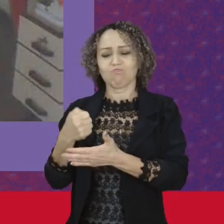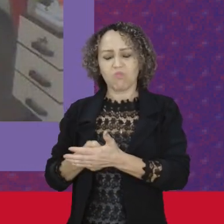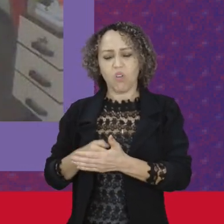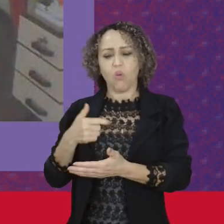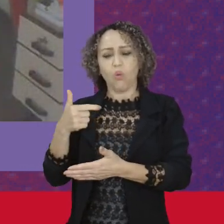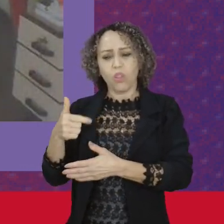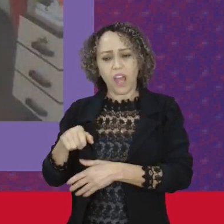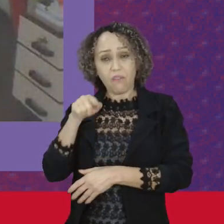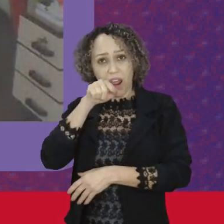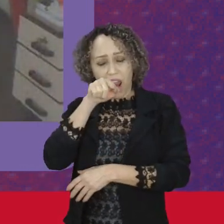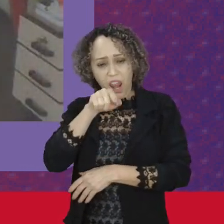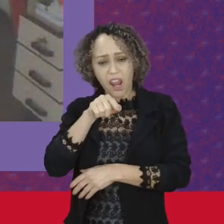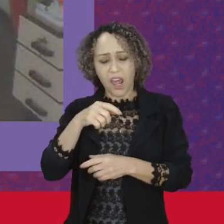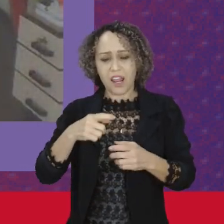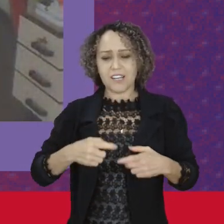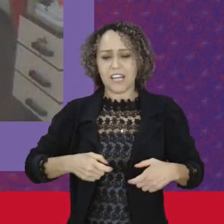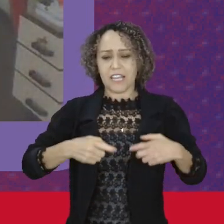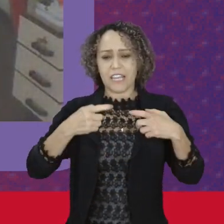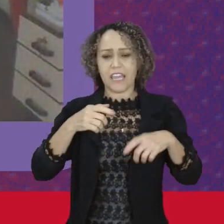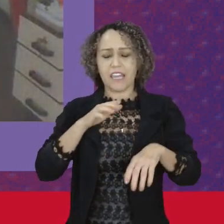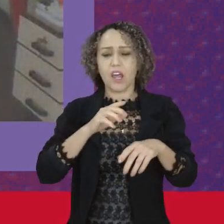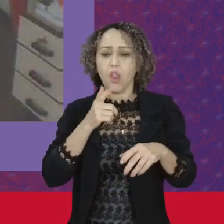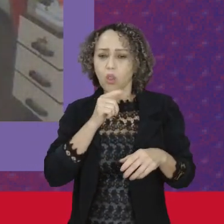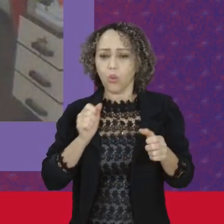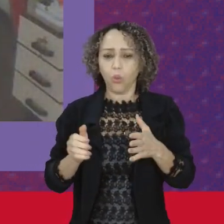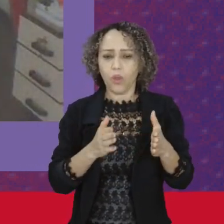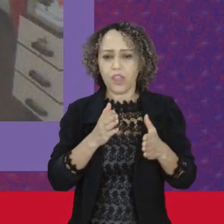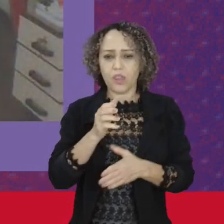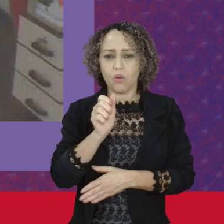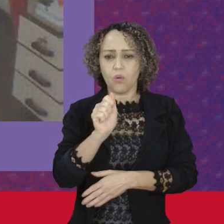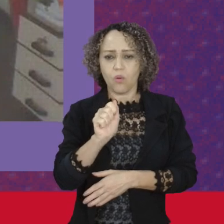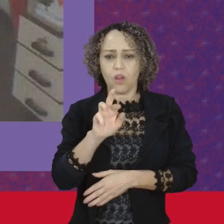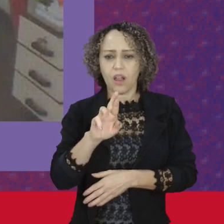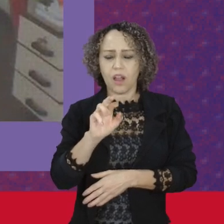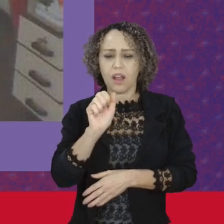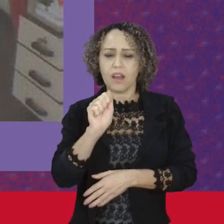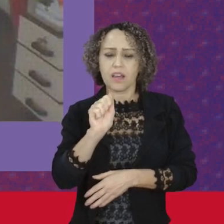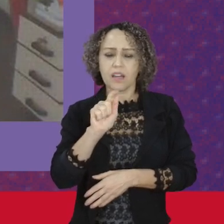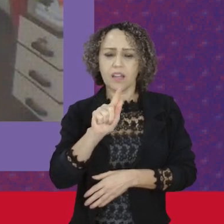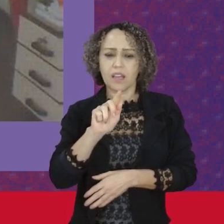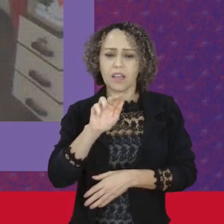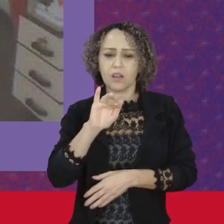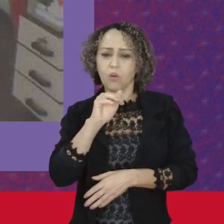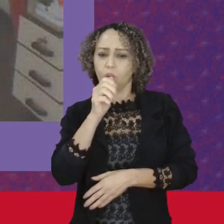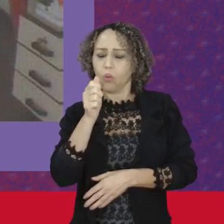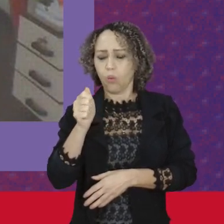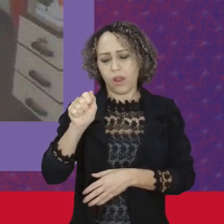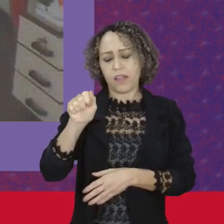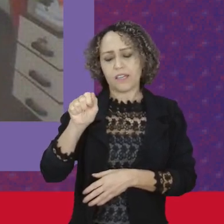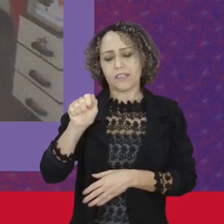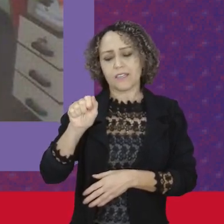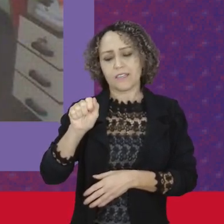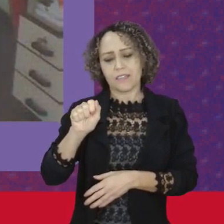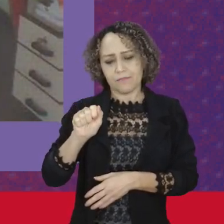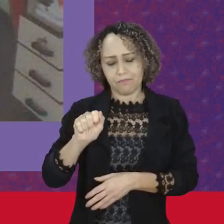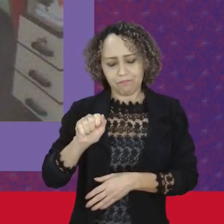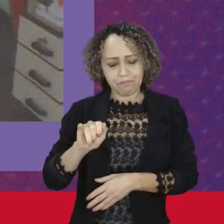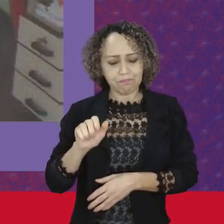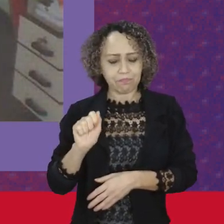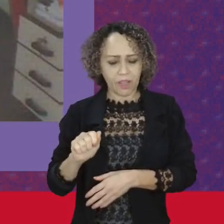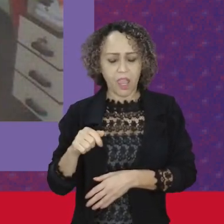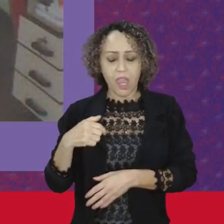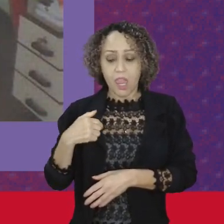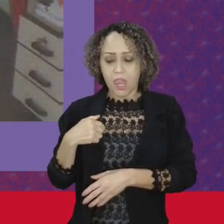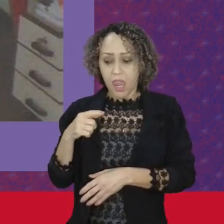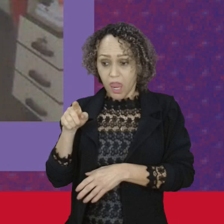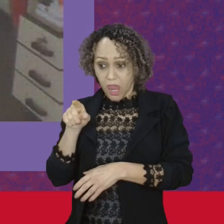política, mas como ela tinha muitas, né? Eu estou falando dela porque eu era do Partido Comunista do Brasil, ela também, então